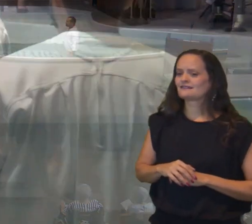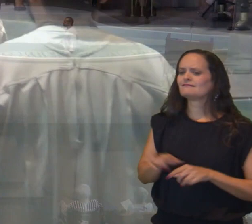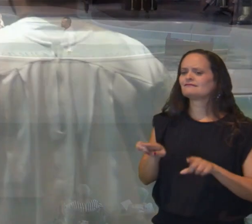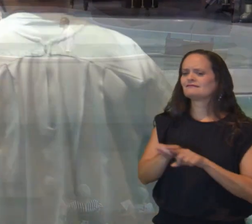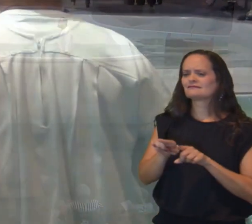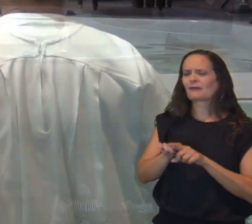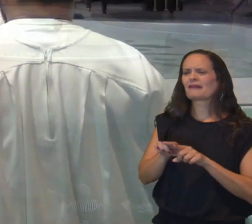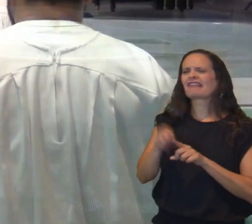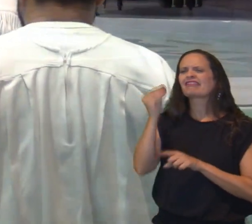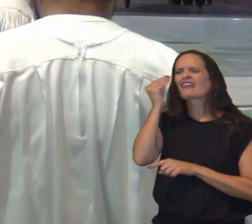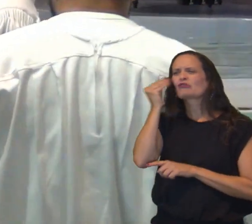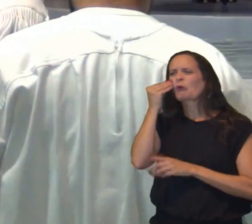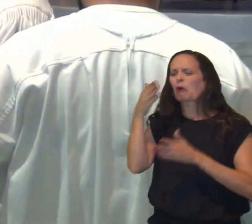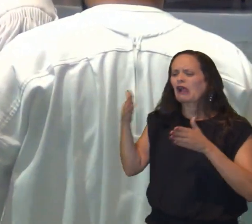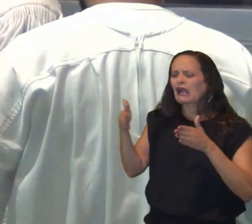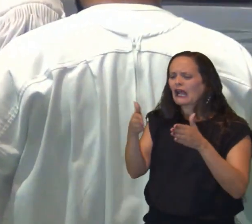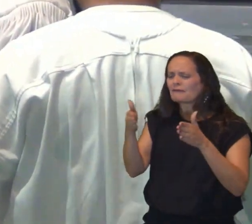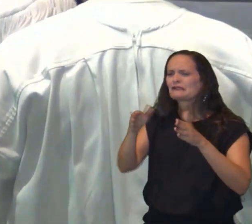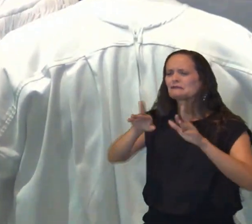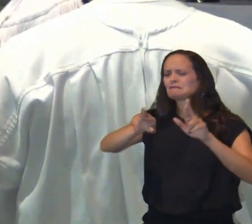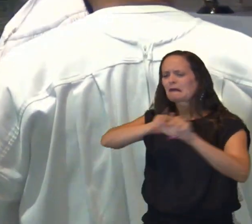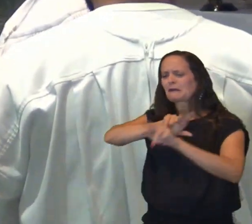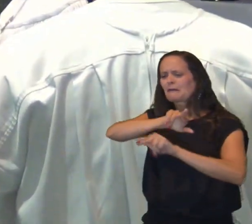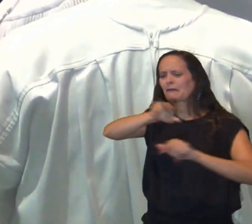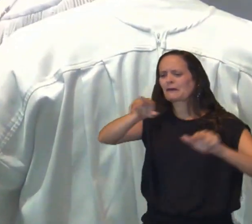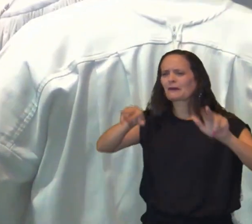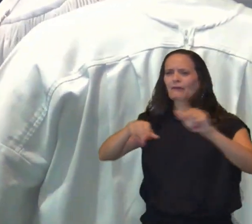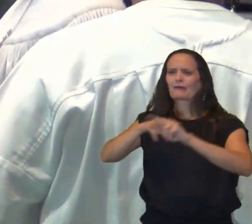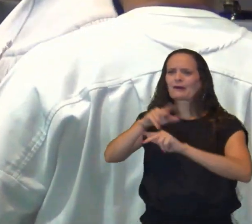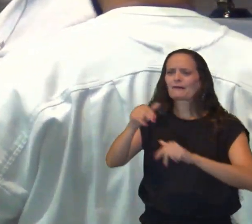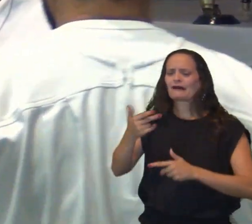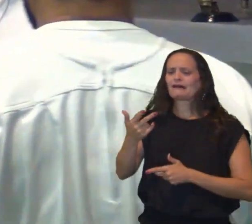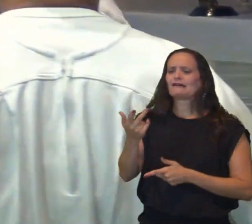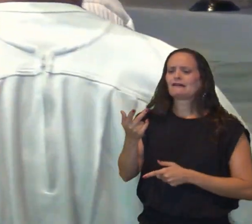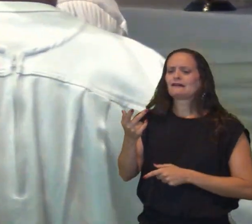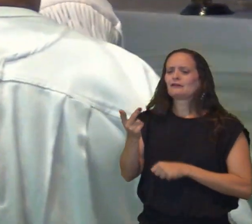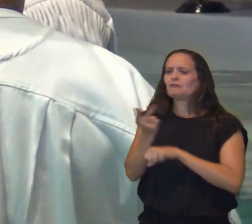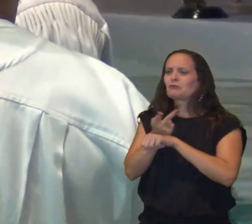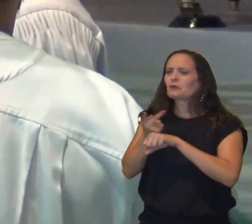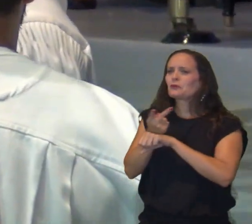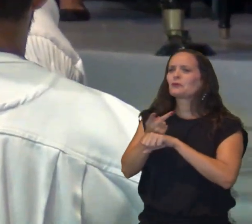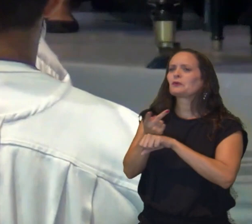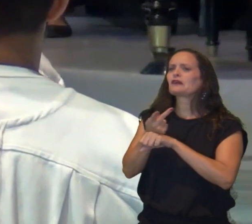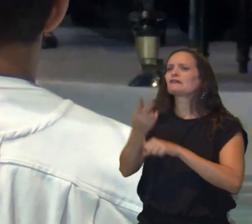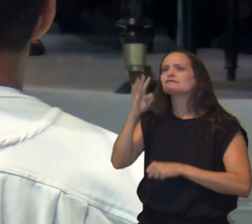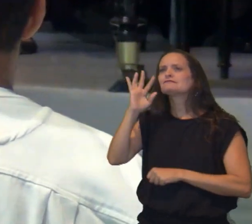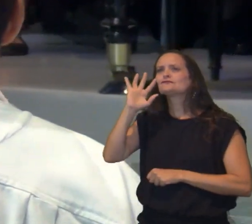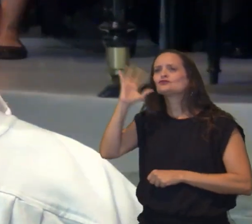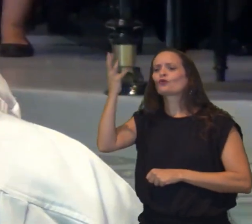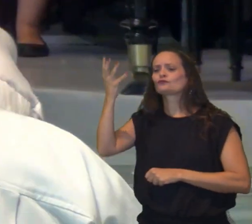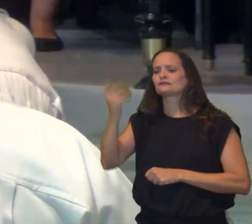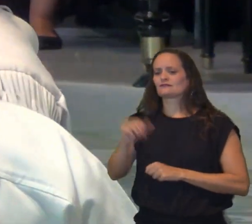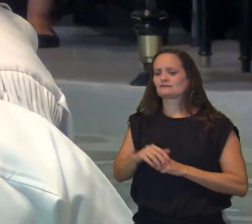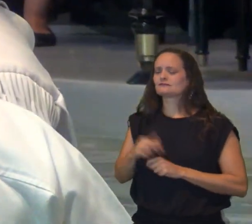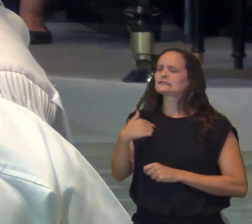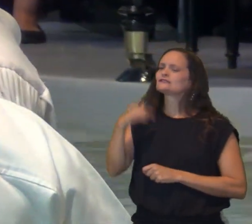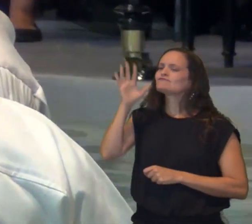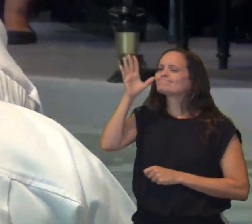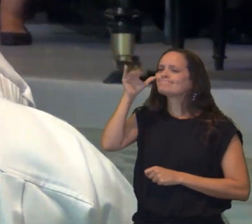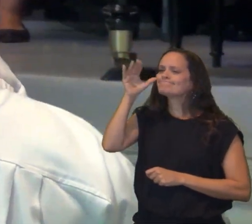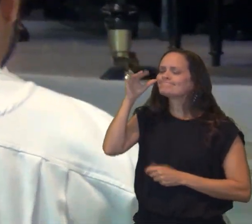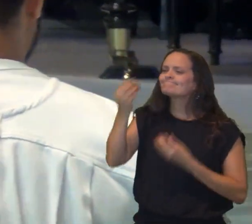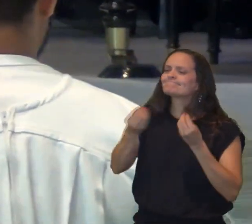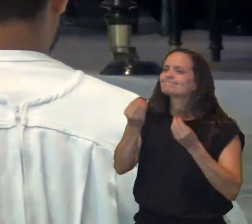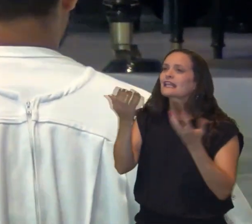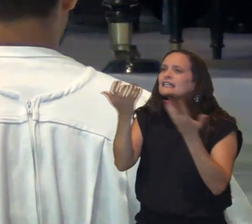muitos lugares. Quando conversamos com ele, percebemos a sua aflição, a sua curiosidade o